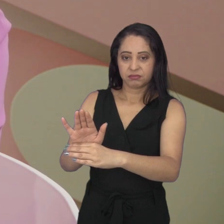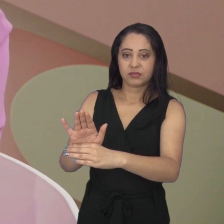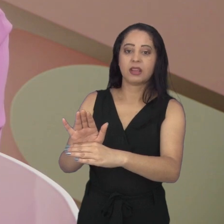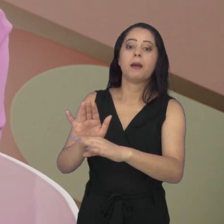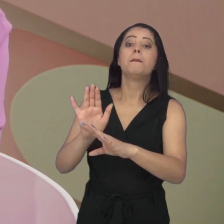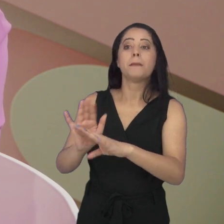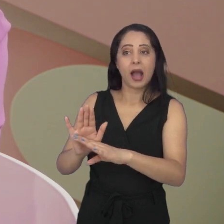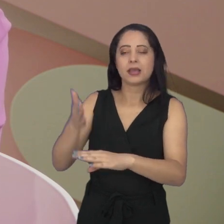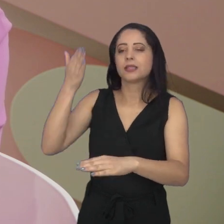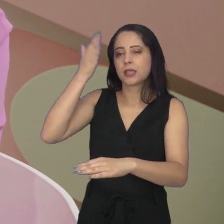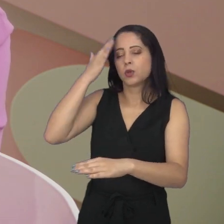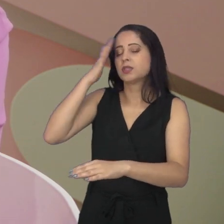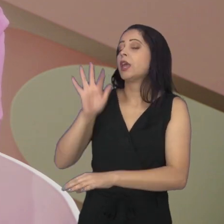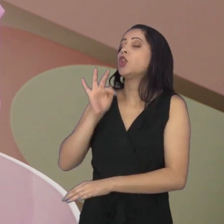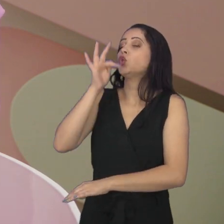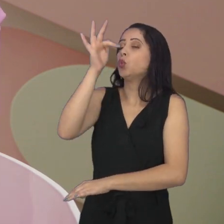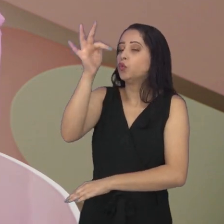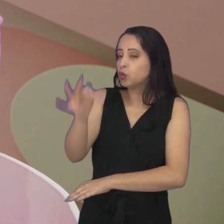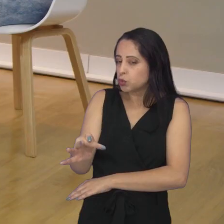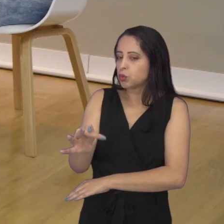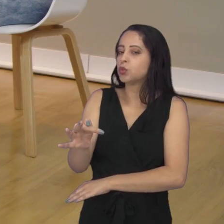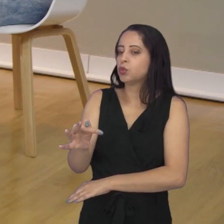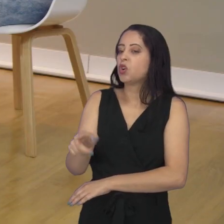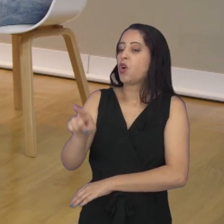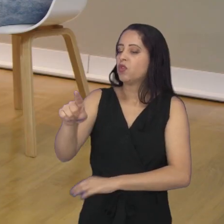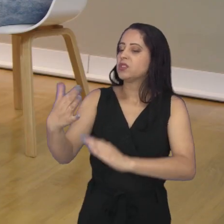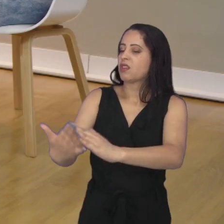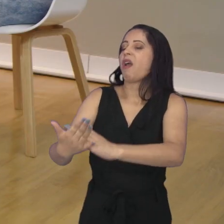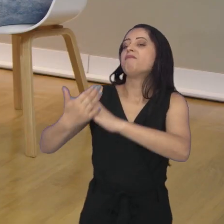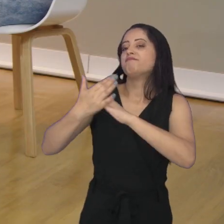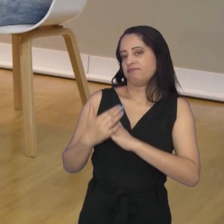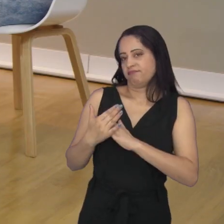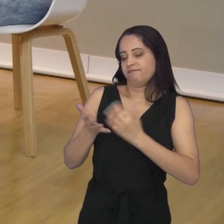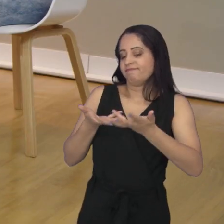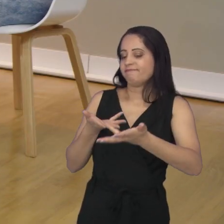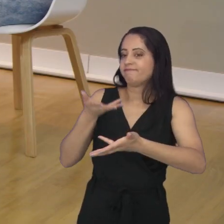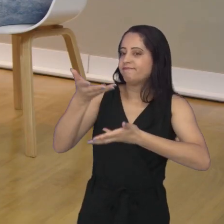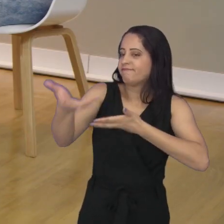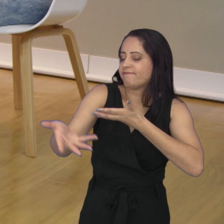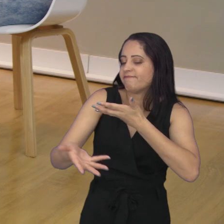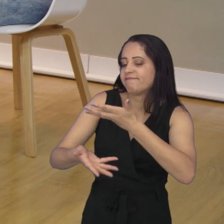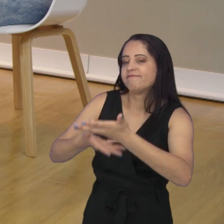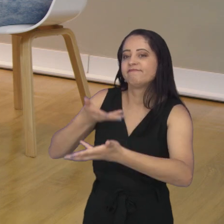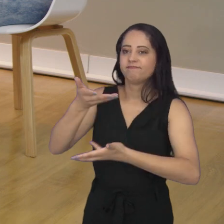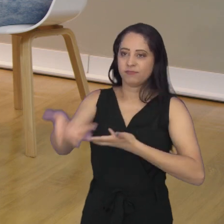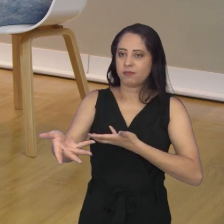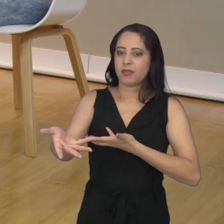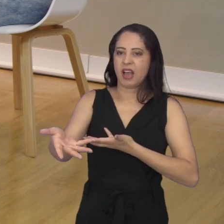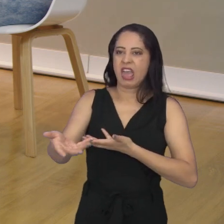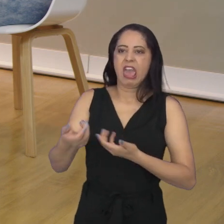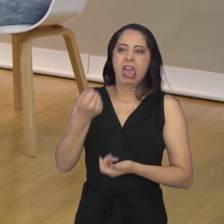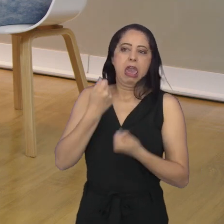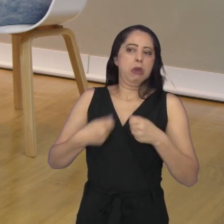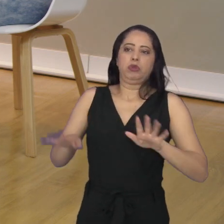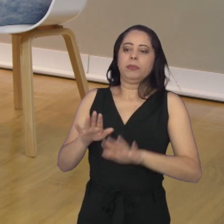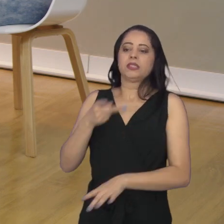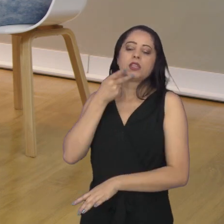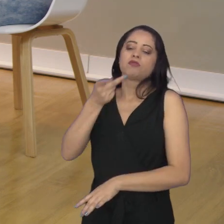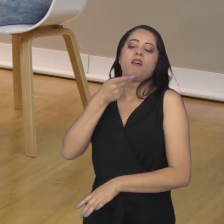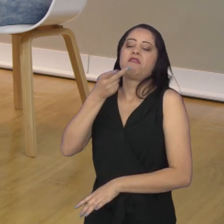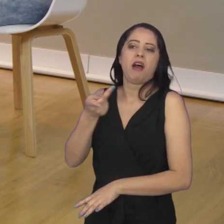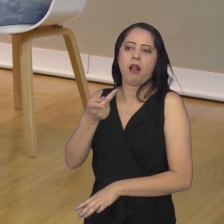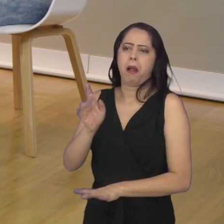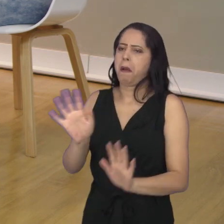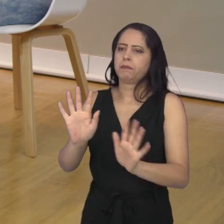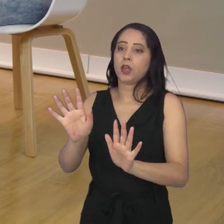esperar nada em troca. O retorno mas vem. Sabendo que um dia você vai me dar algo em troca. Então, esse gatilho, eu não preciso